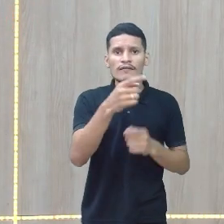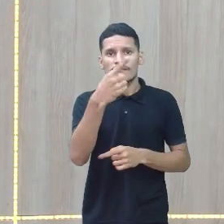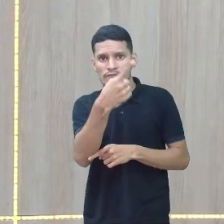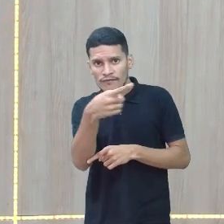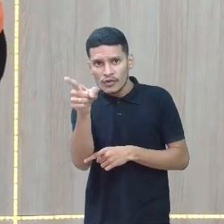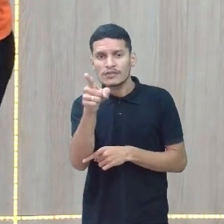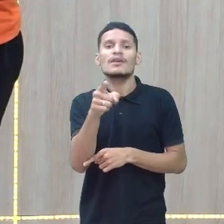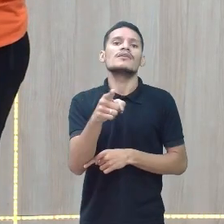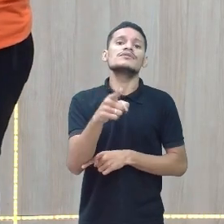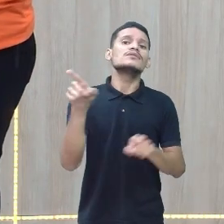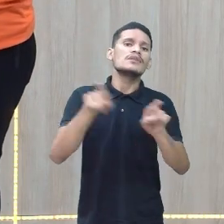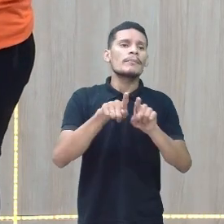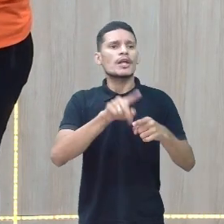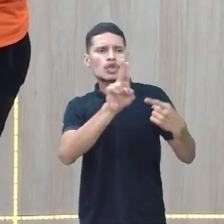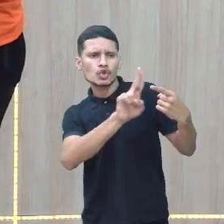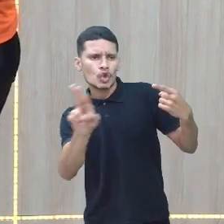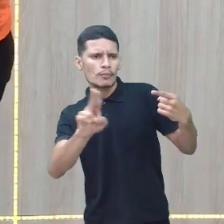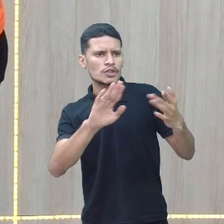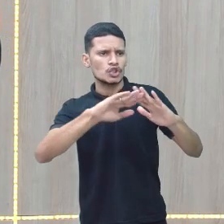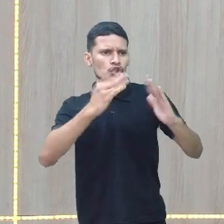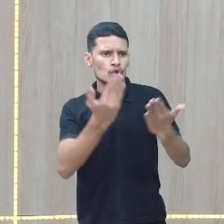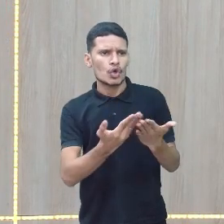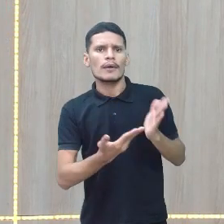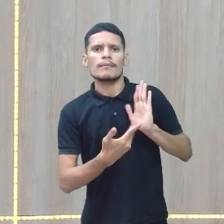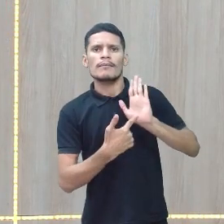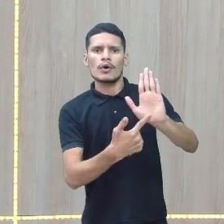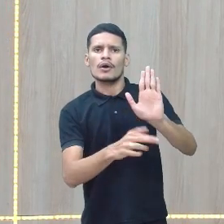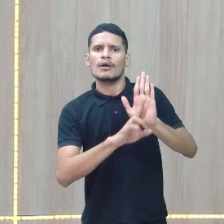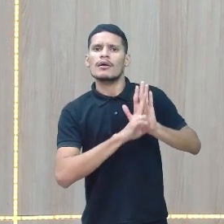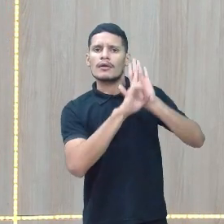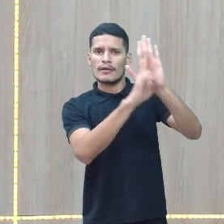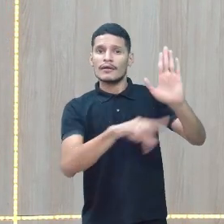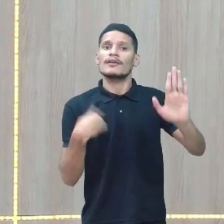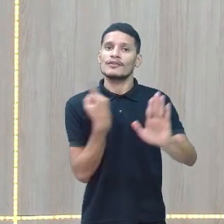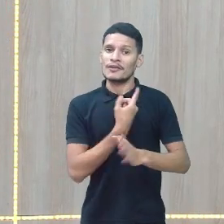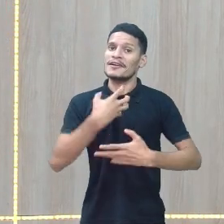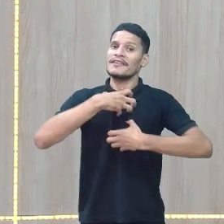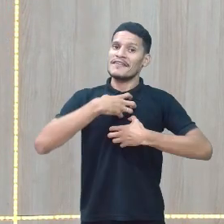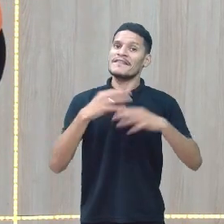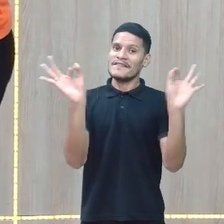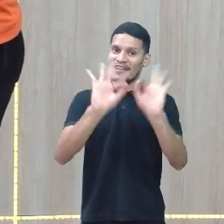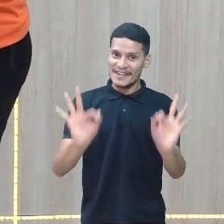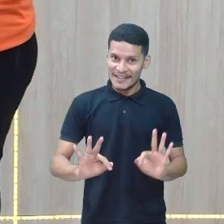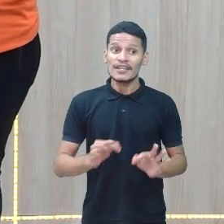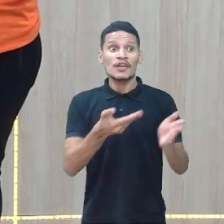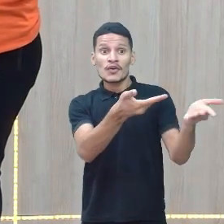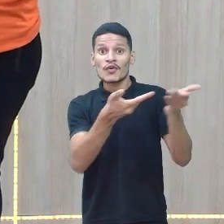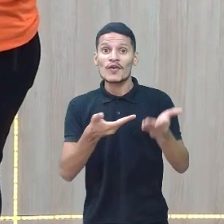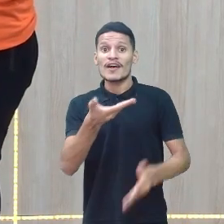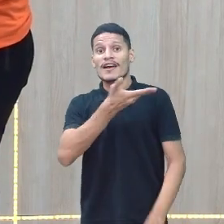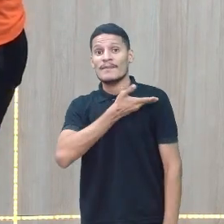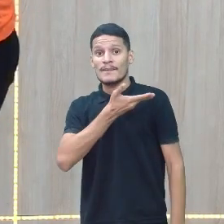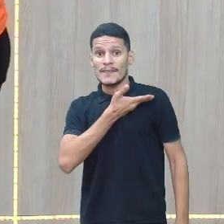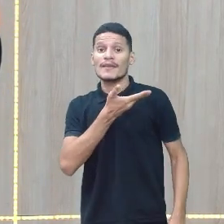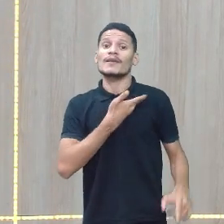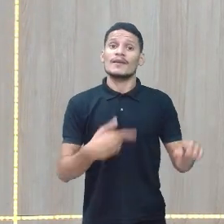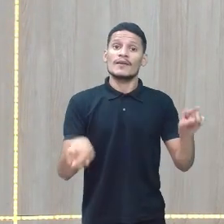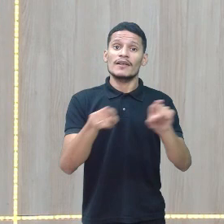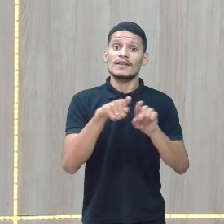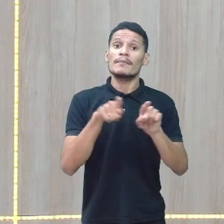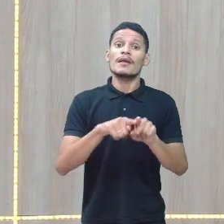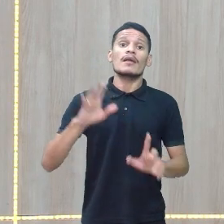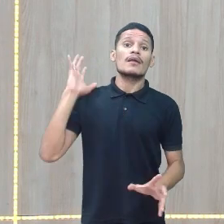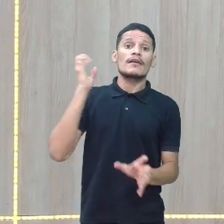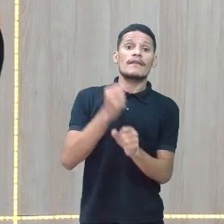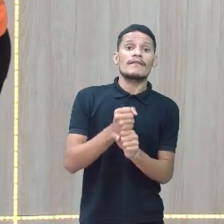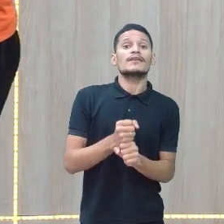lá sendo representadas e estamos muito felizes com isso, tá? Então, convida os seus colegas e